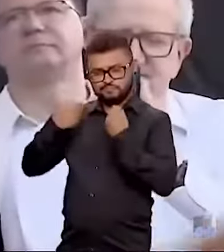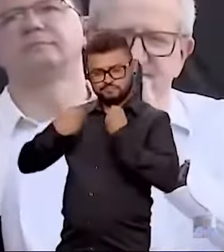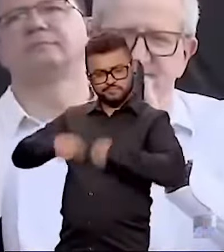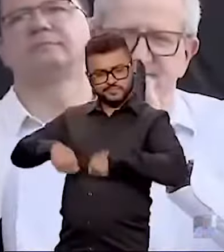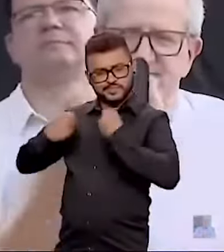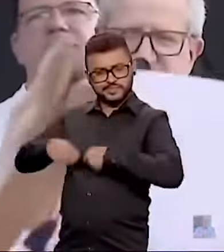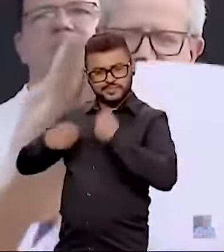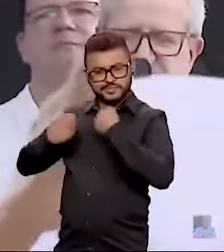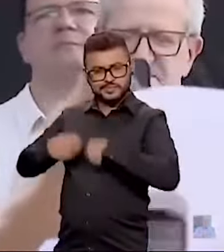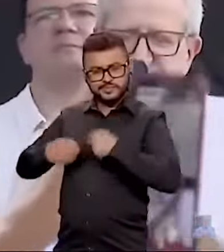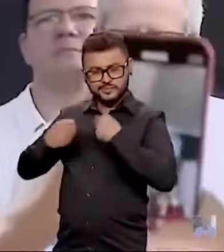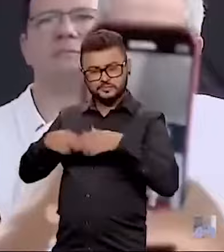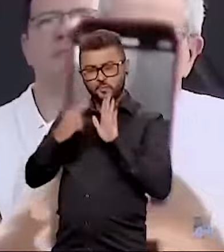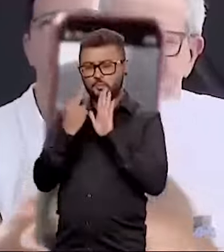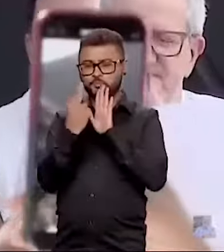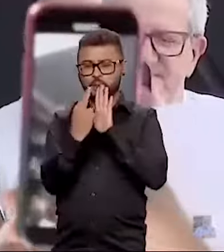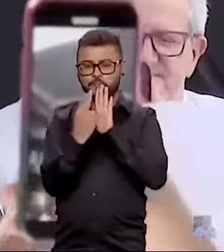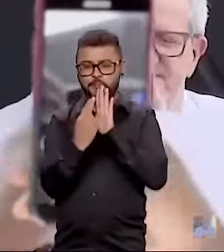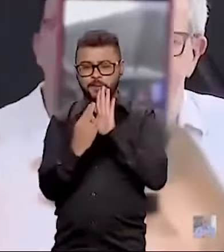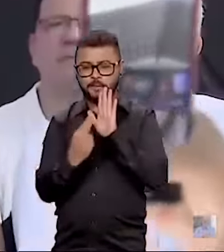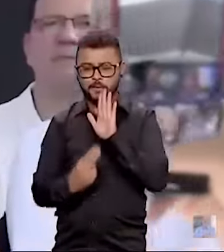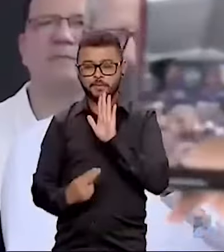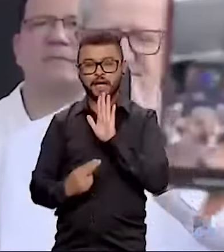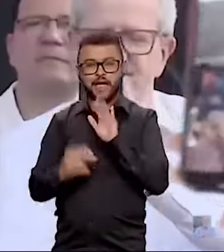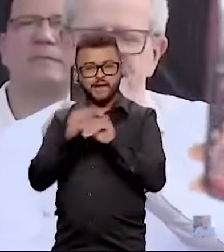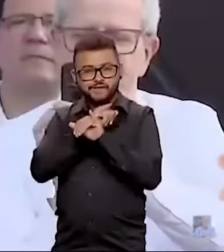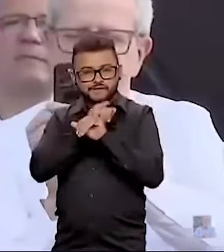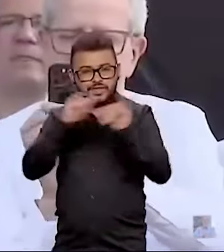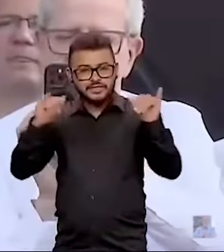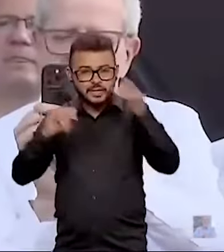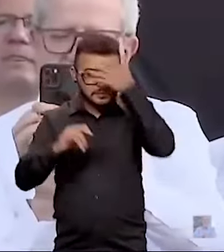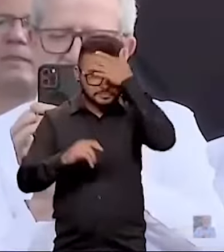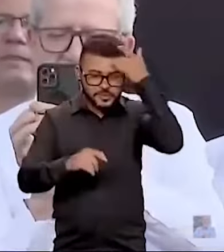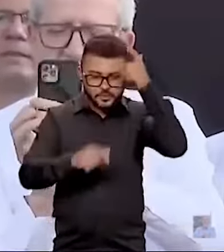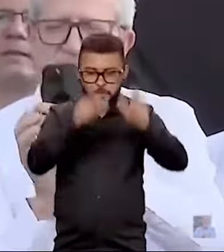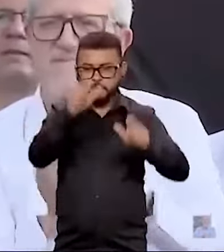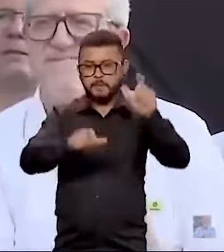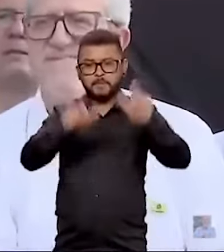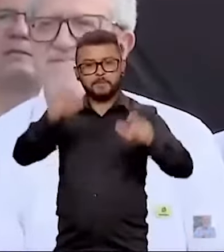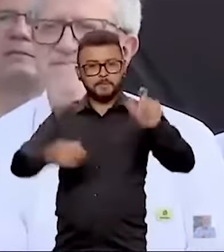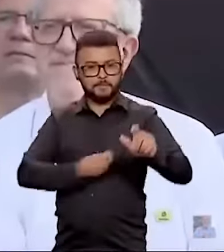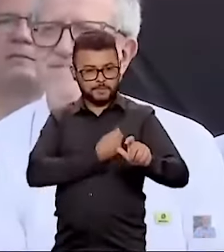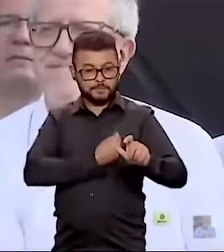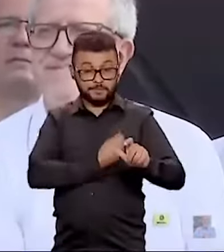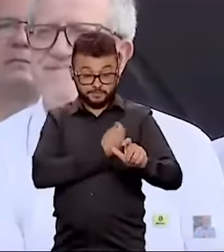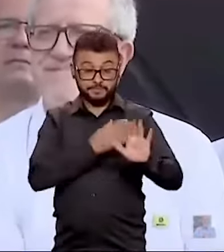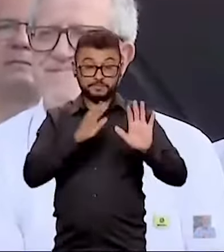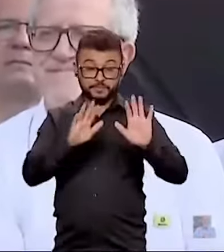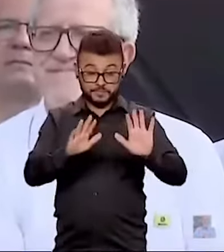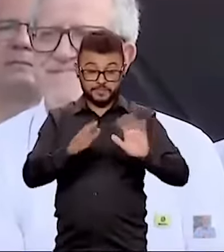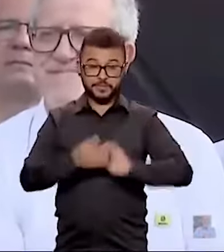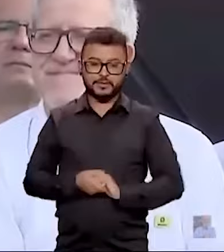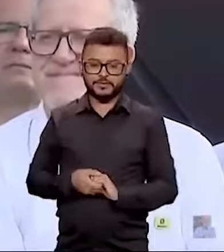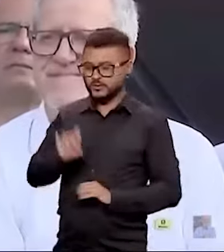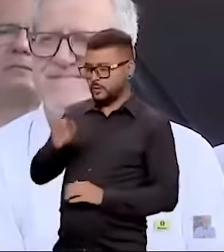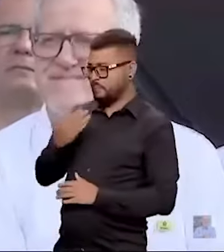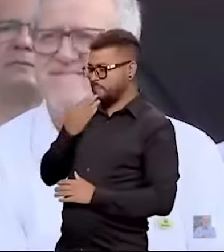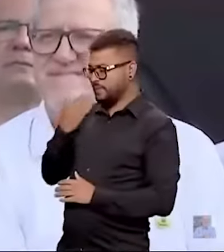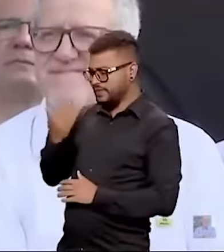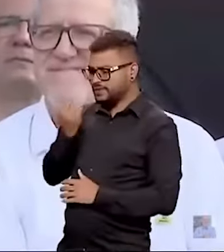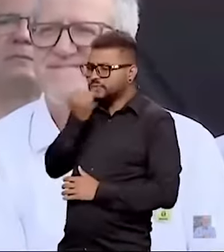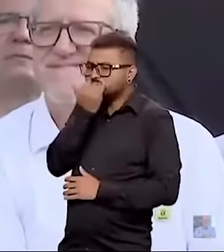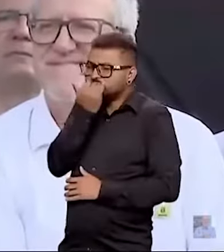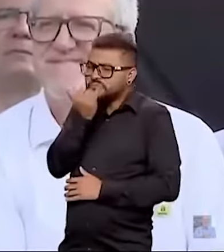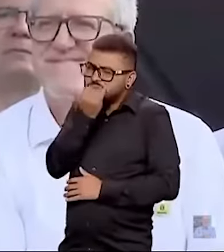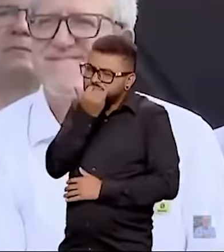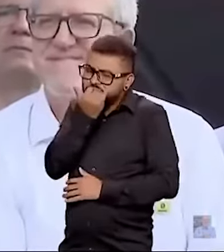Eu precisava da nominata para poder anunciar as pessoas que estão aqui. Mas eu queria